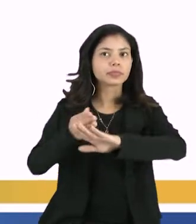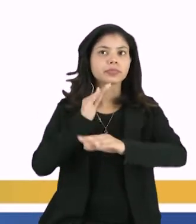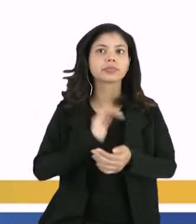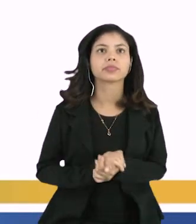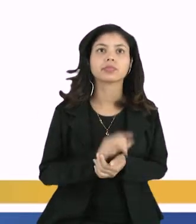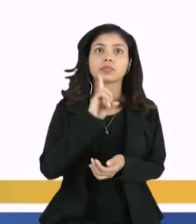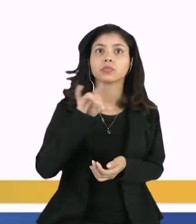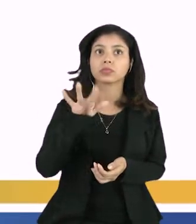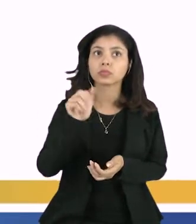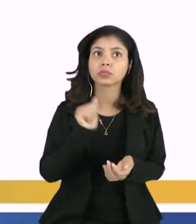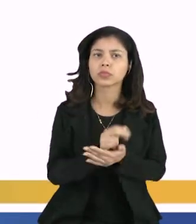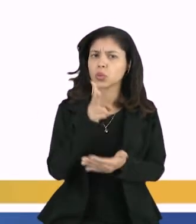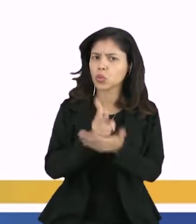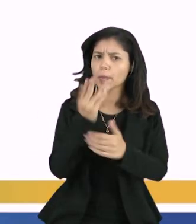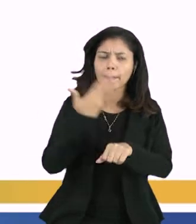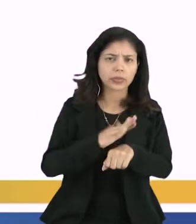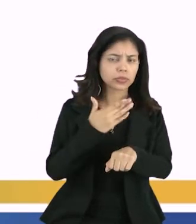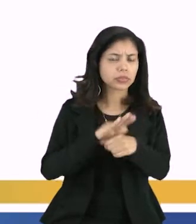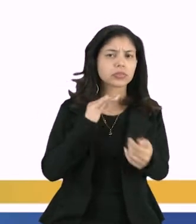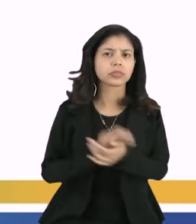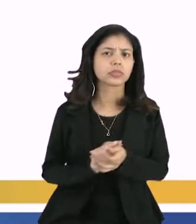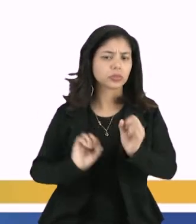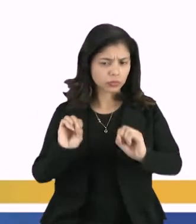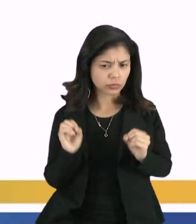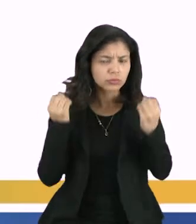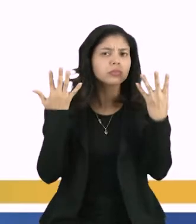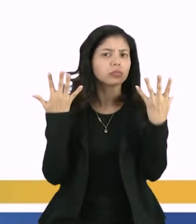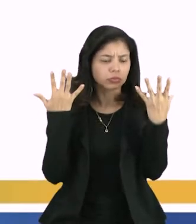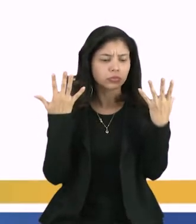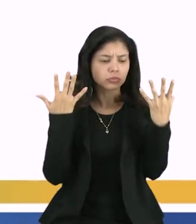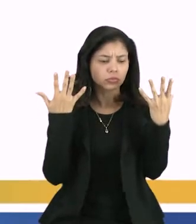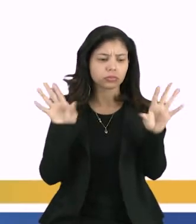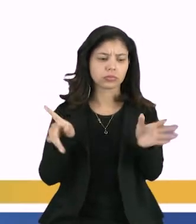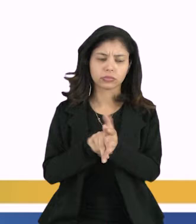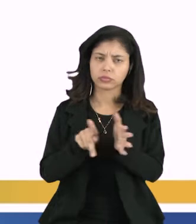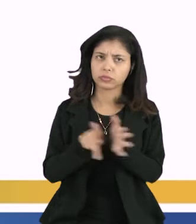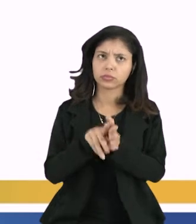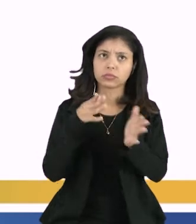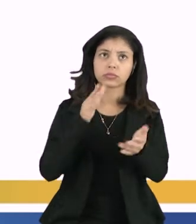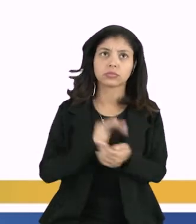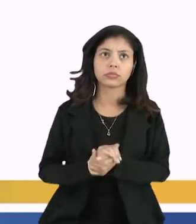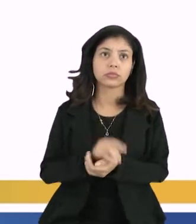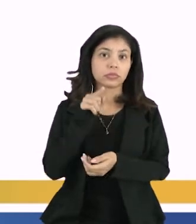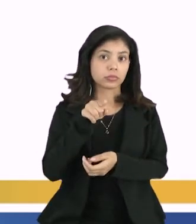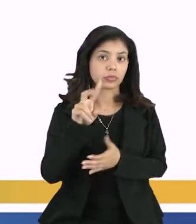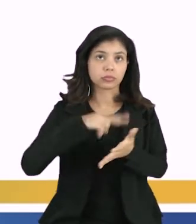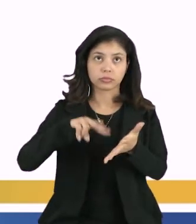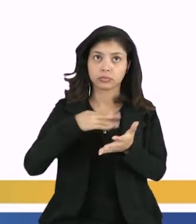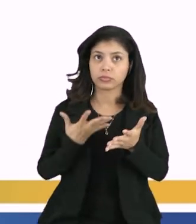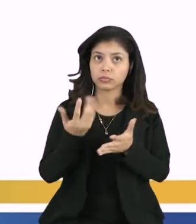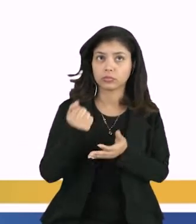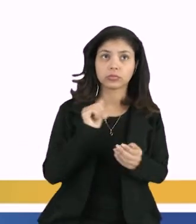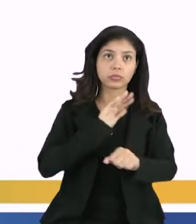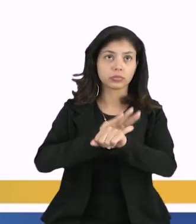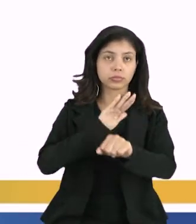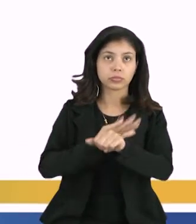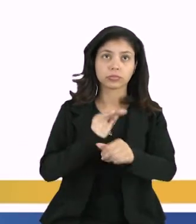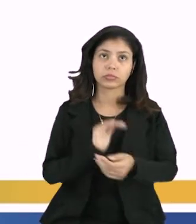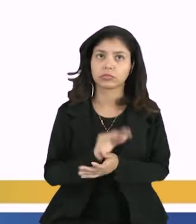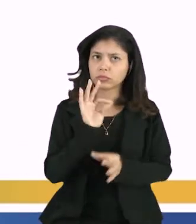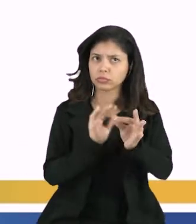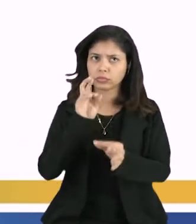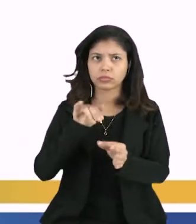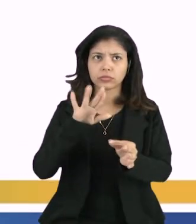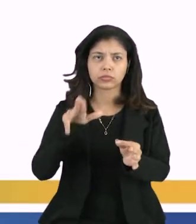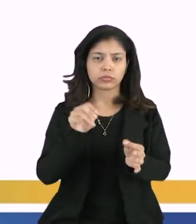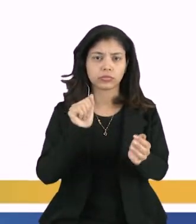o lundu ele é sempre praticado nas festividades e comemorações. Essa dança também recebe a ajuda de instrumentos